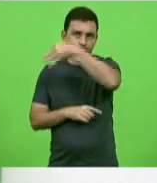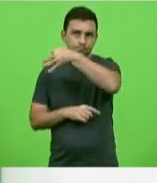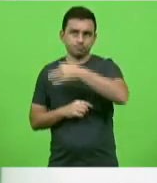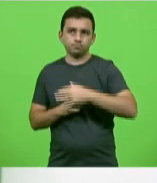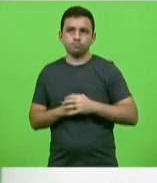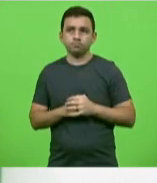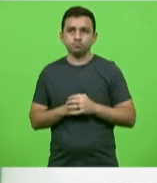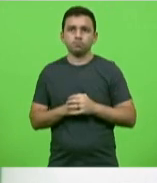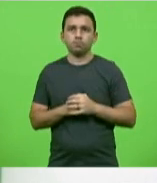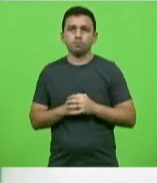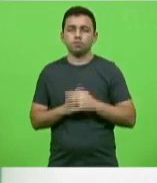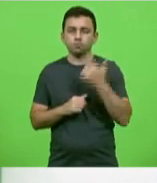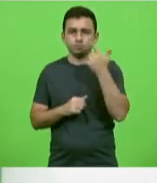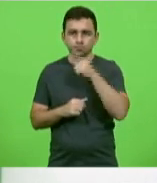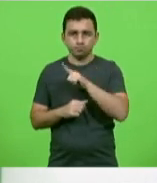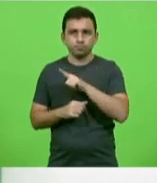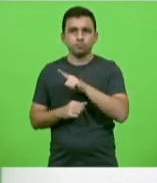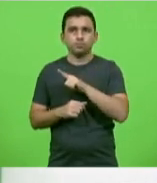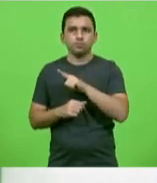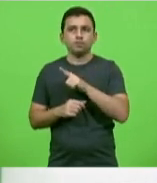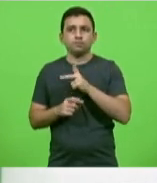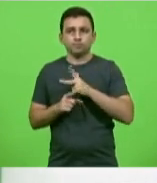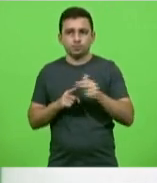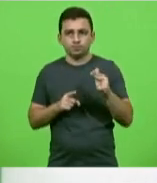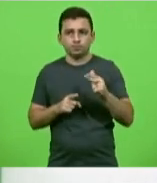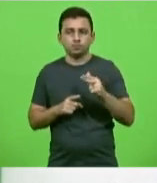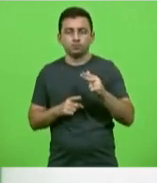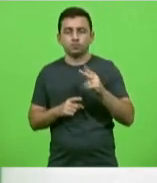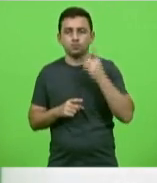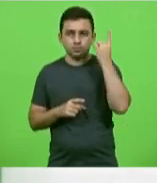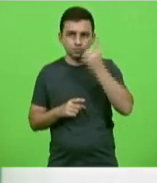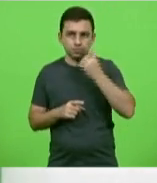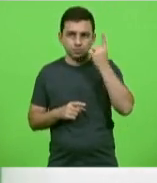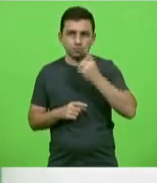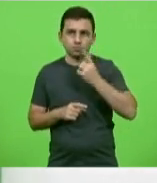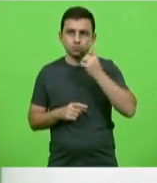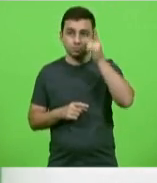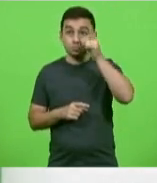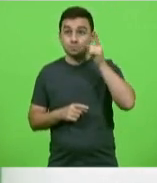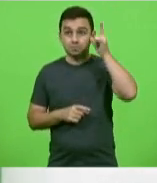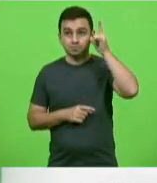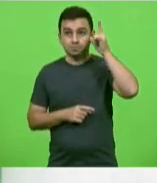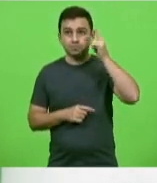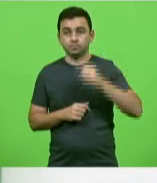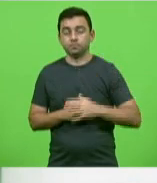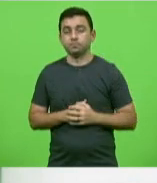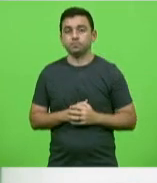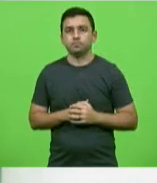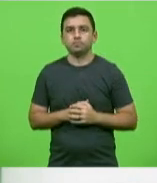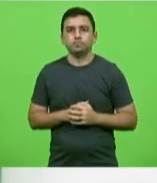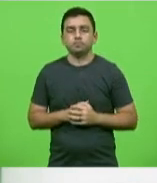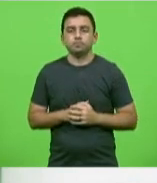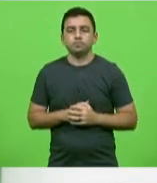Daluz. Ainda foi voto vencedor o deputado Laércio Schuster.